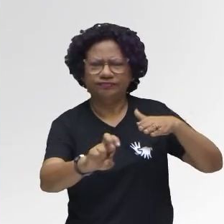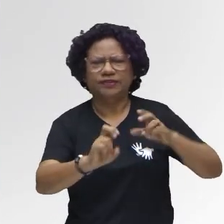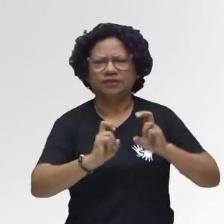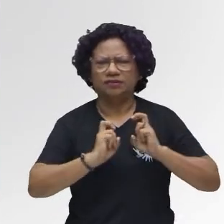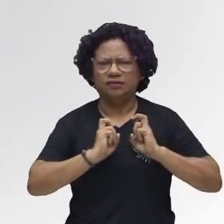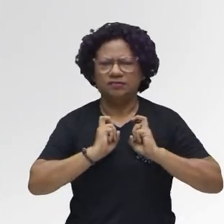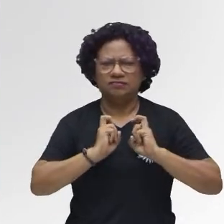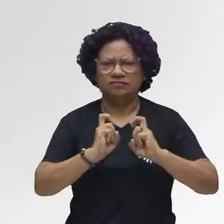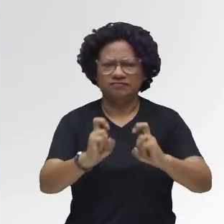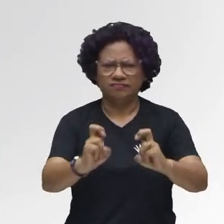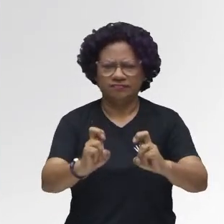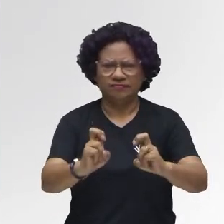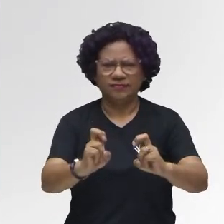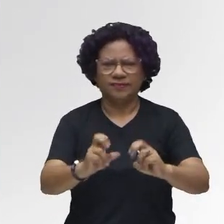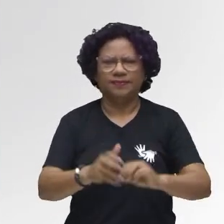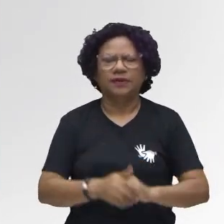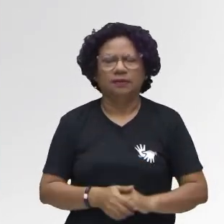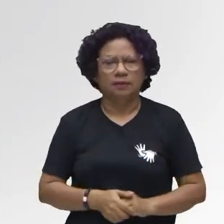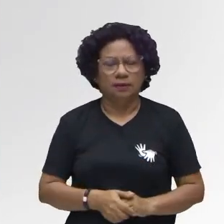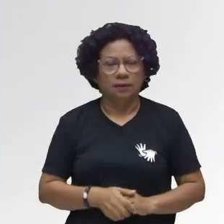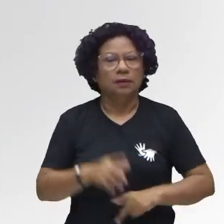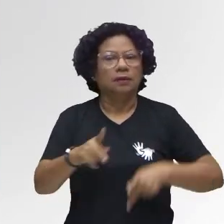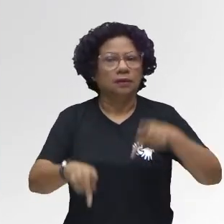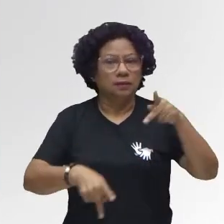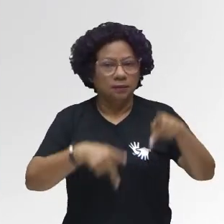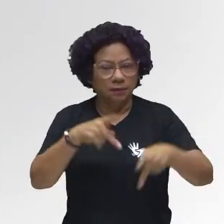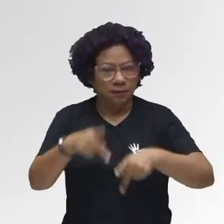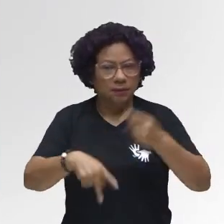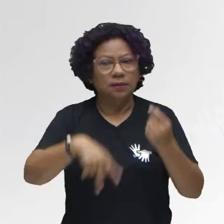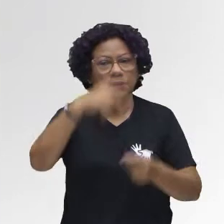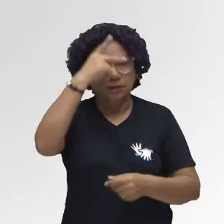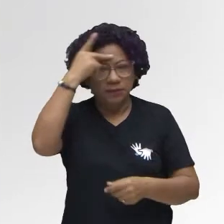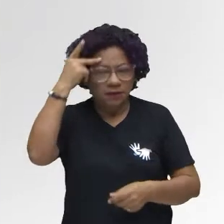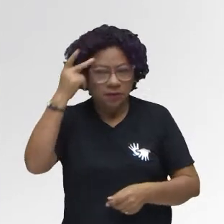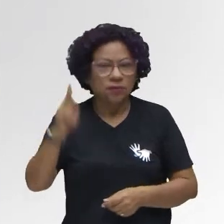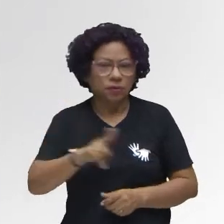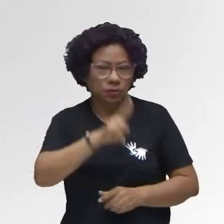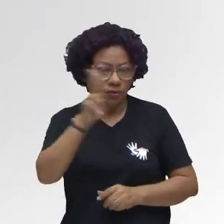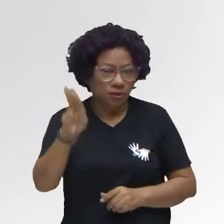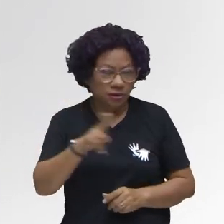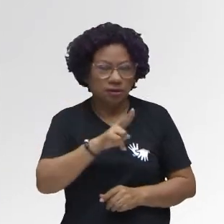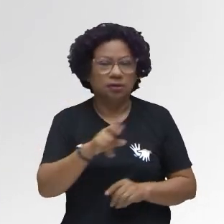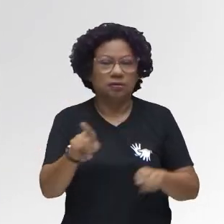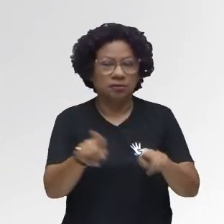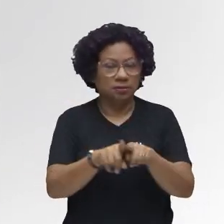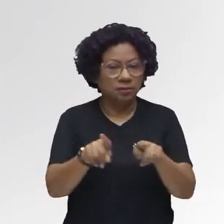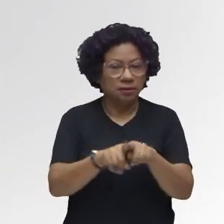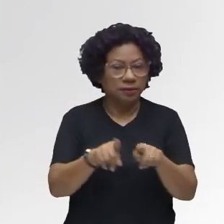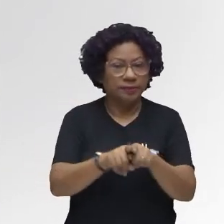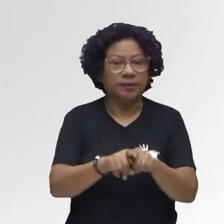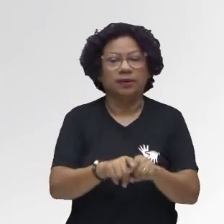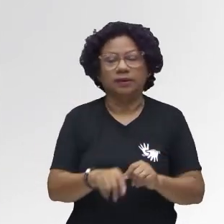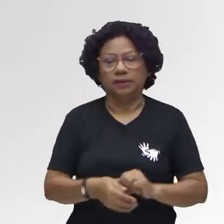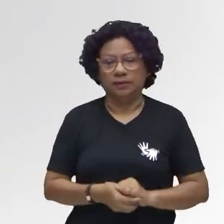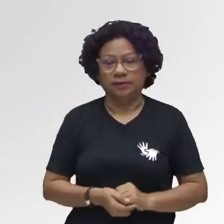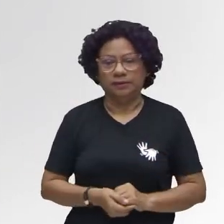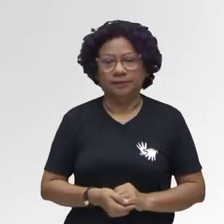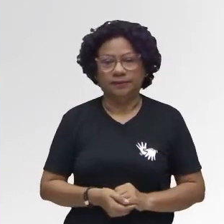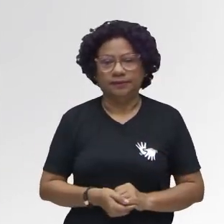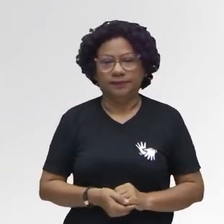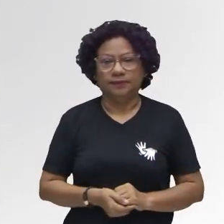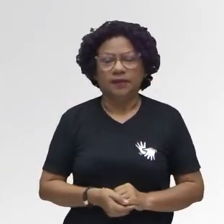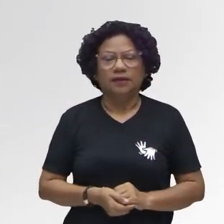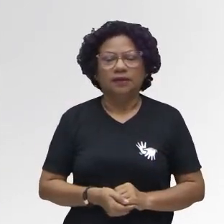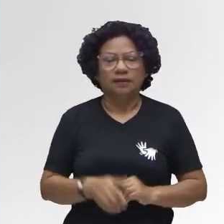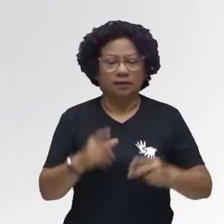pesada. A população também utiliza bens produzidos pelas indústrias. É o último tipo que veremos, que se